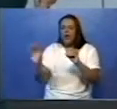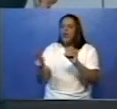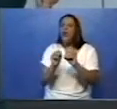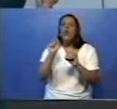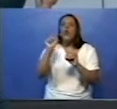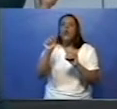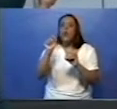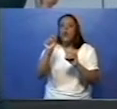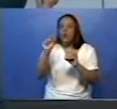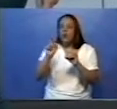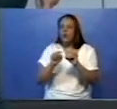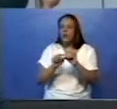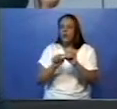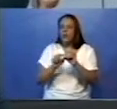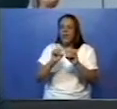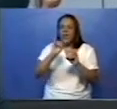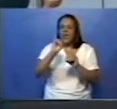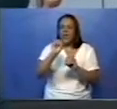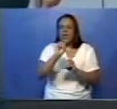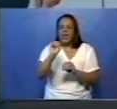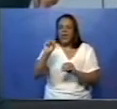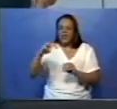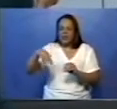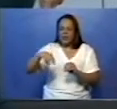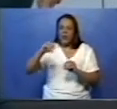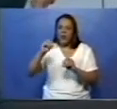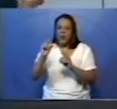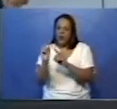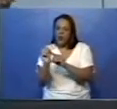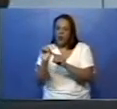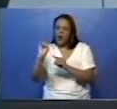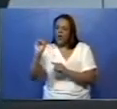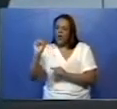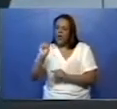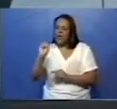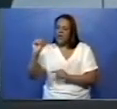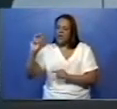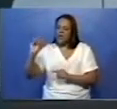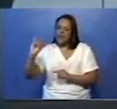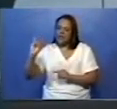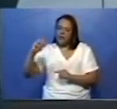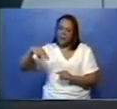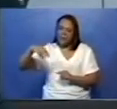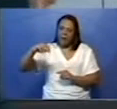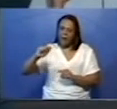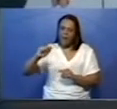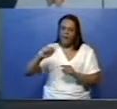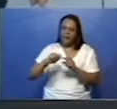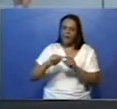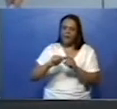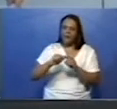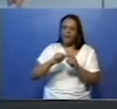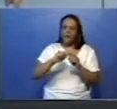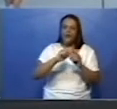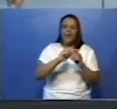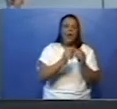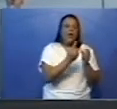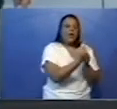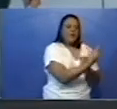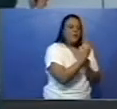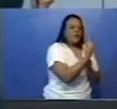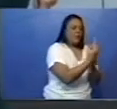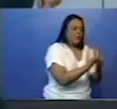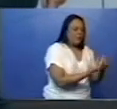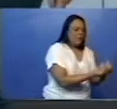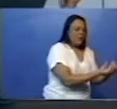adjetivo. Íssimo ou íssima? Nas flexões de gênero, masculino e feminino, e na de número,